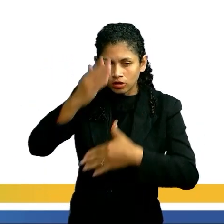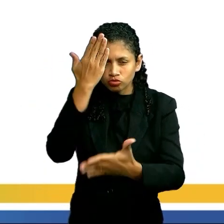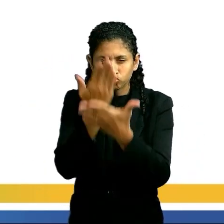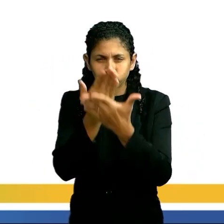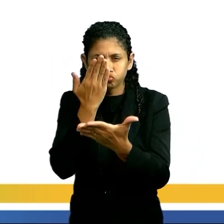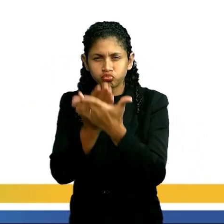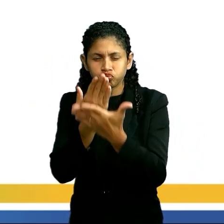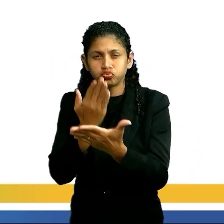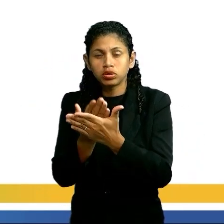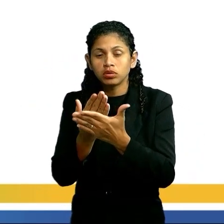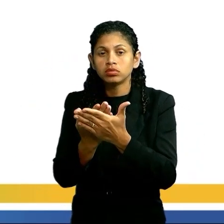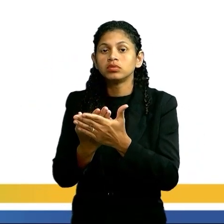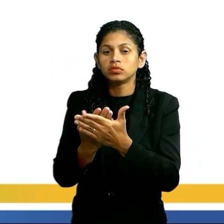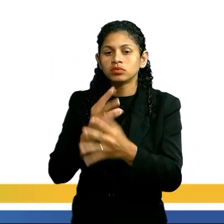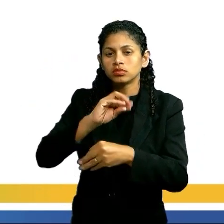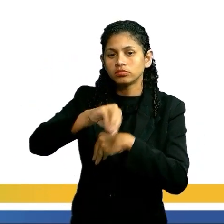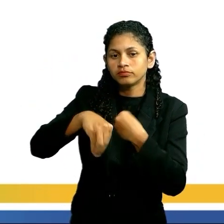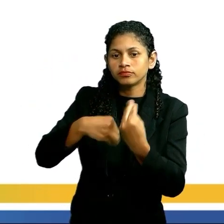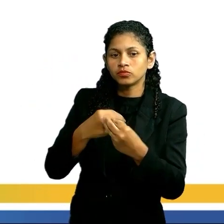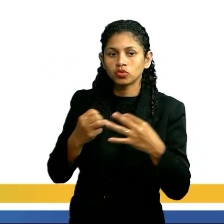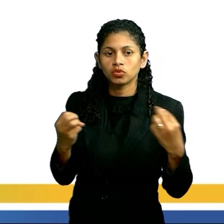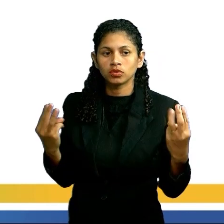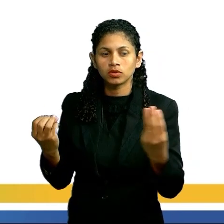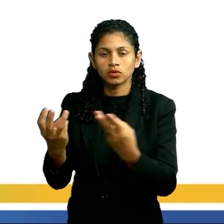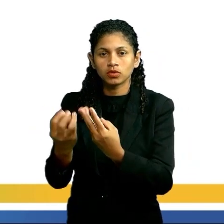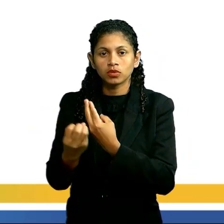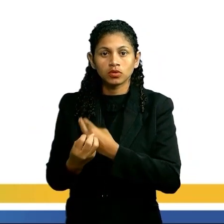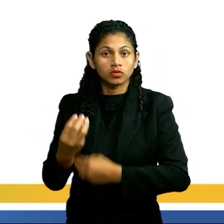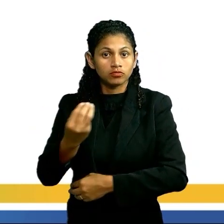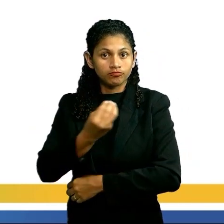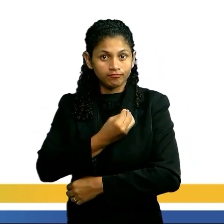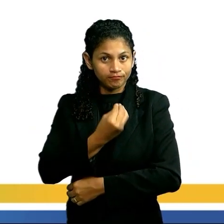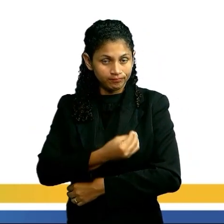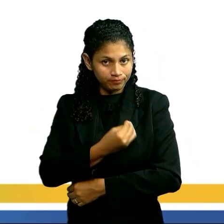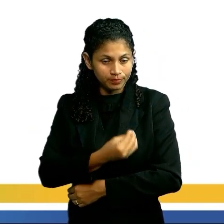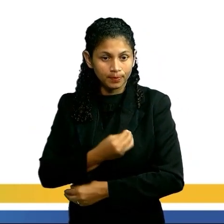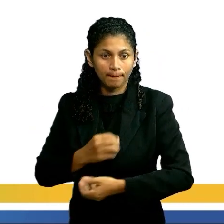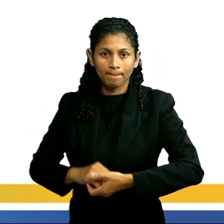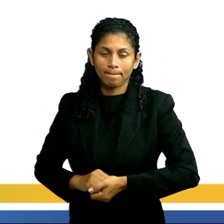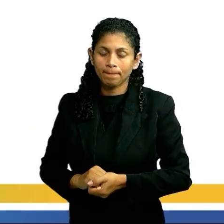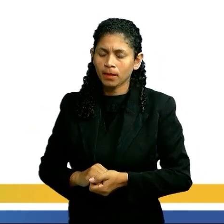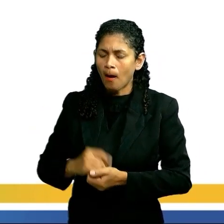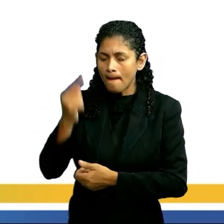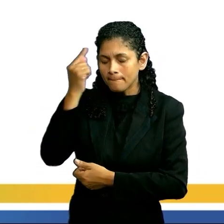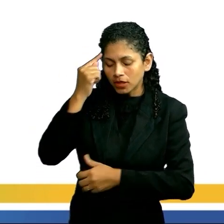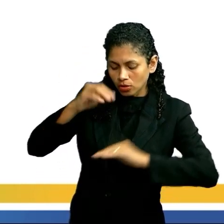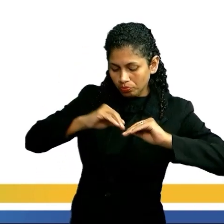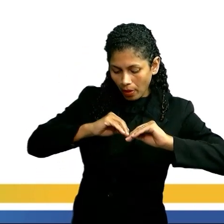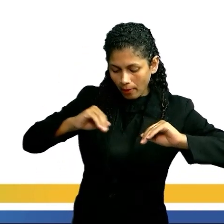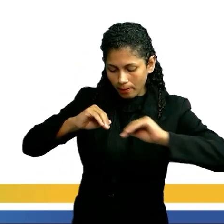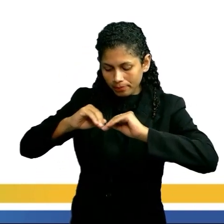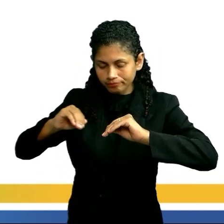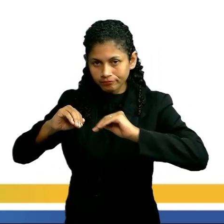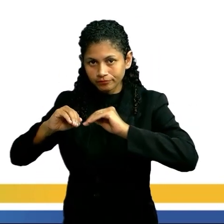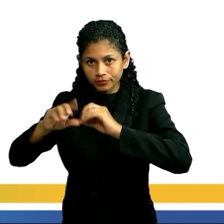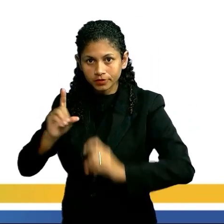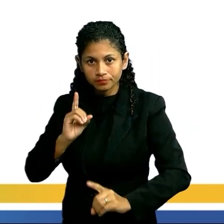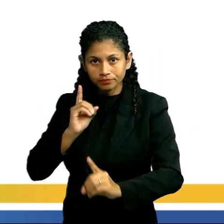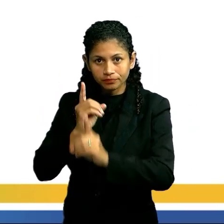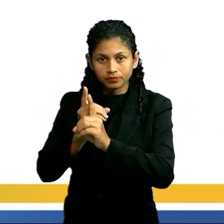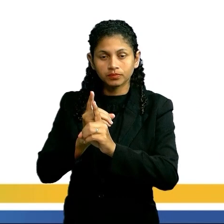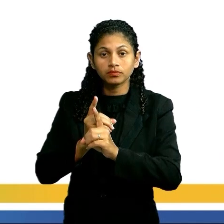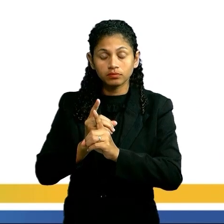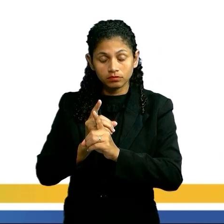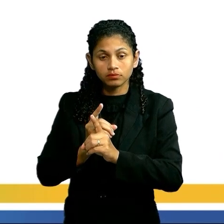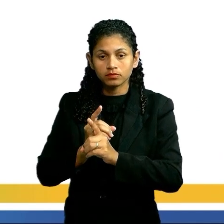das substâncias presentes em organismos vivos, tentando isolá-los e identificá-los. Com